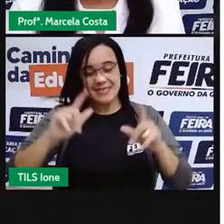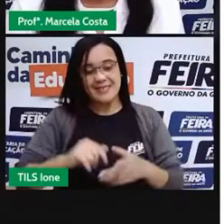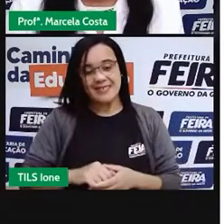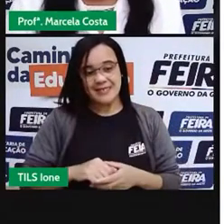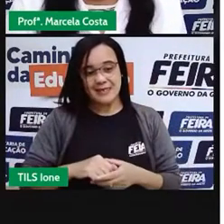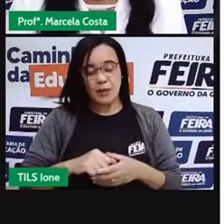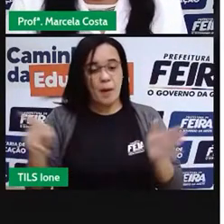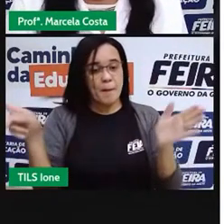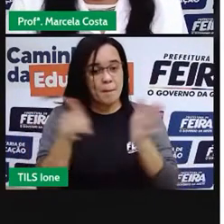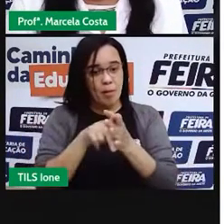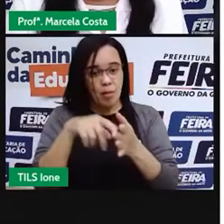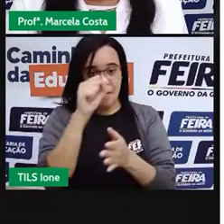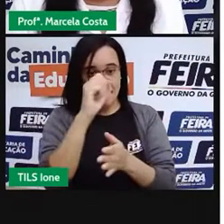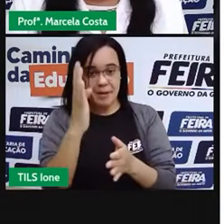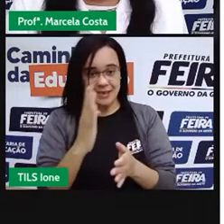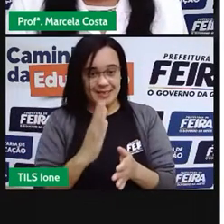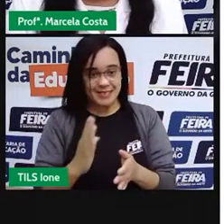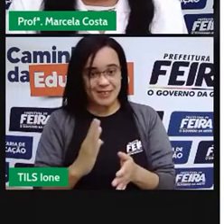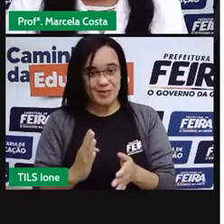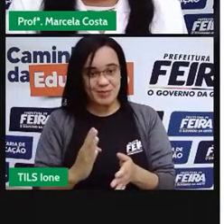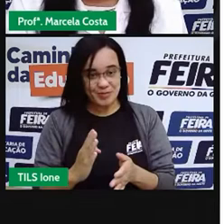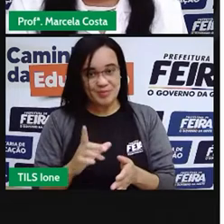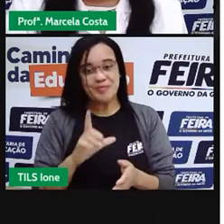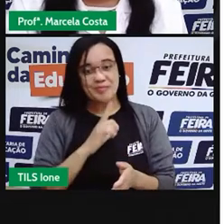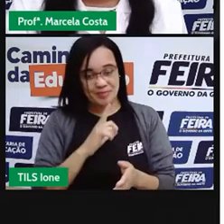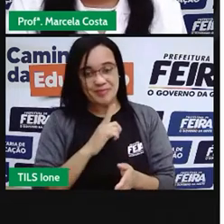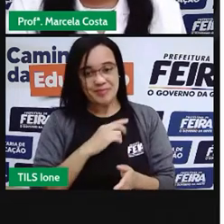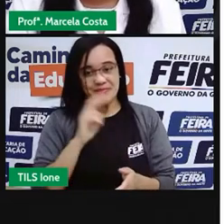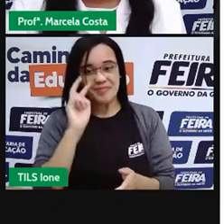ver com vocês